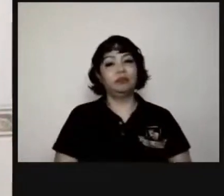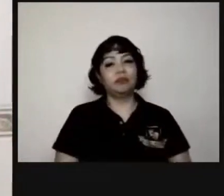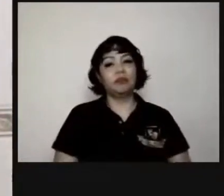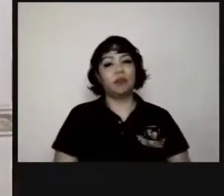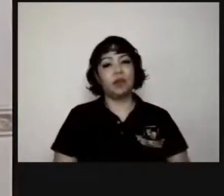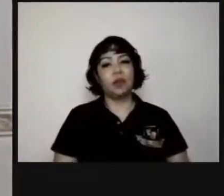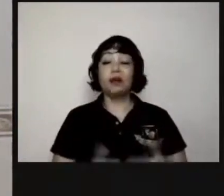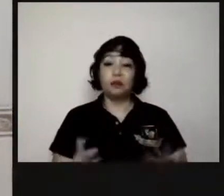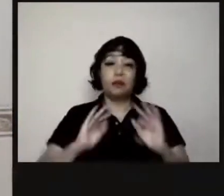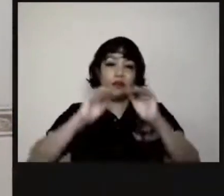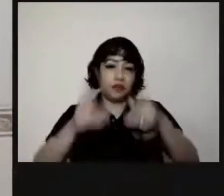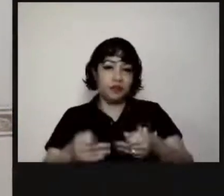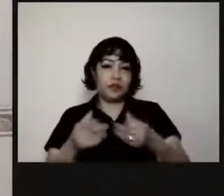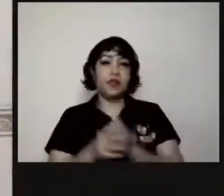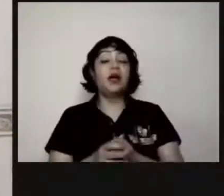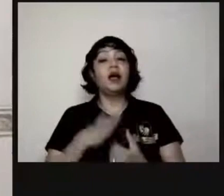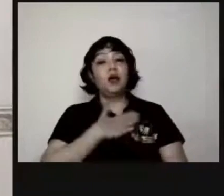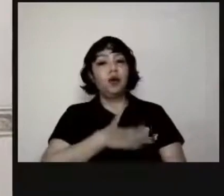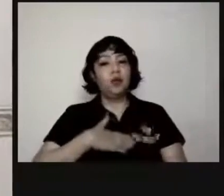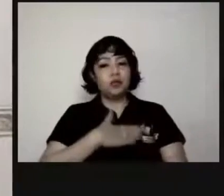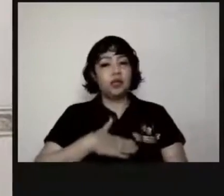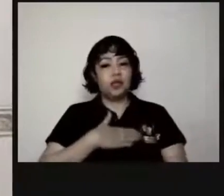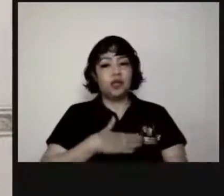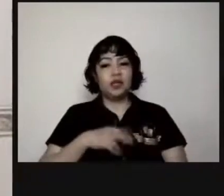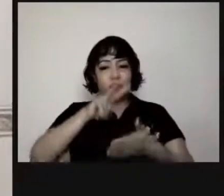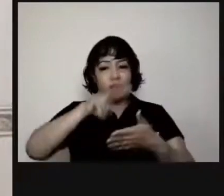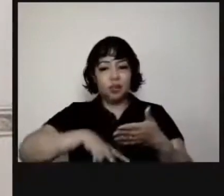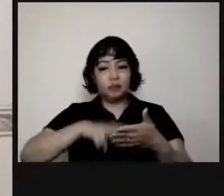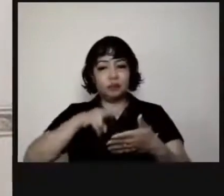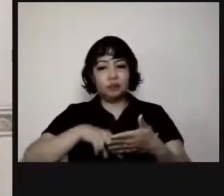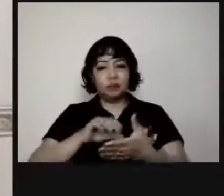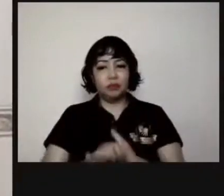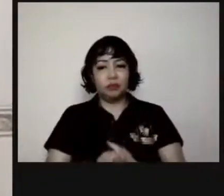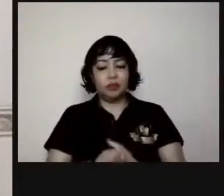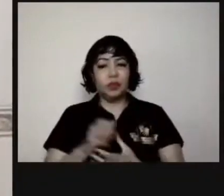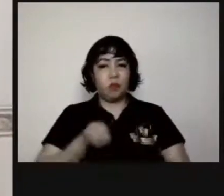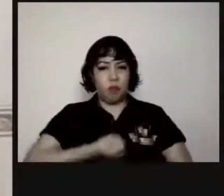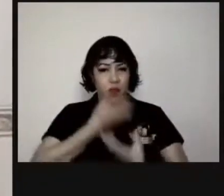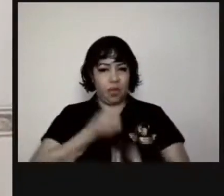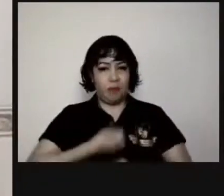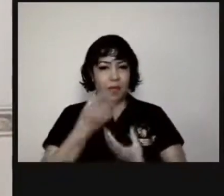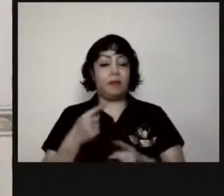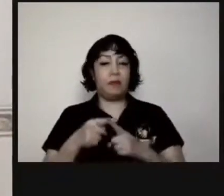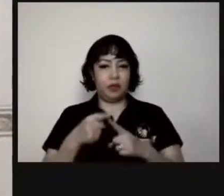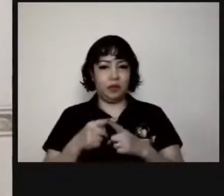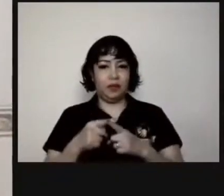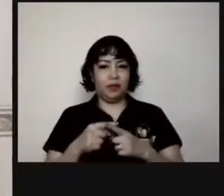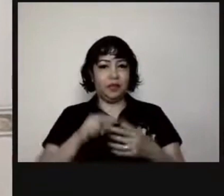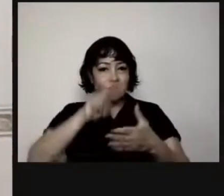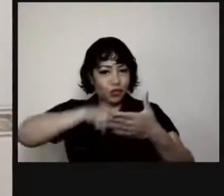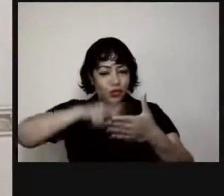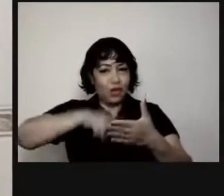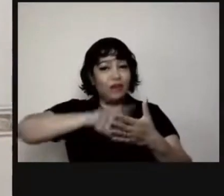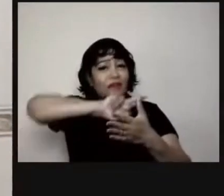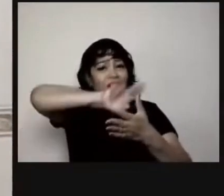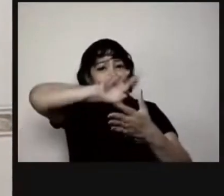Para finalizar, eu gostaria, então, de ler um poema, porque a gente acaba lendo vários